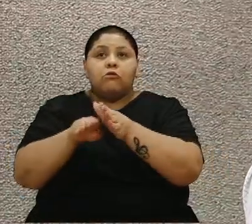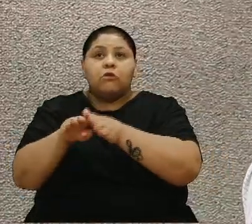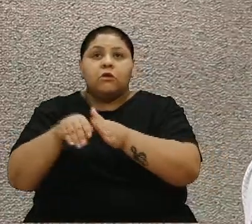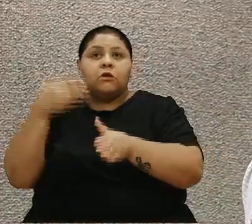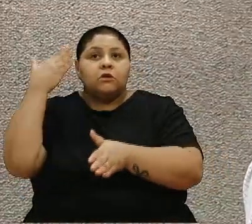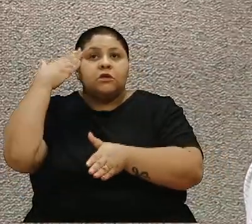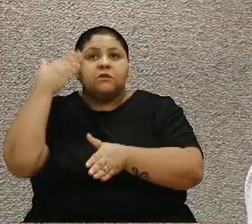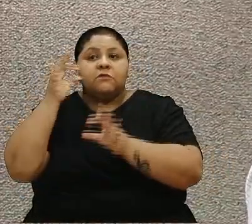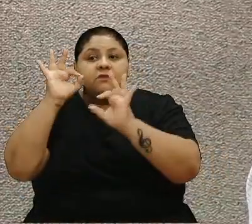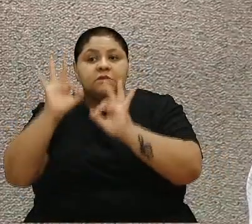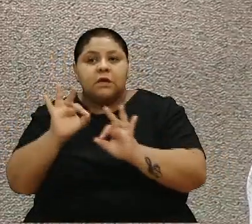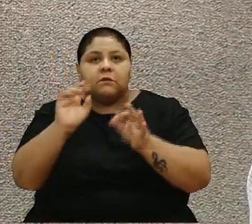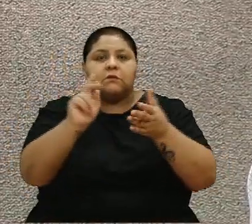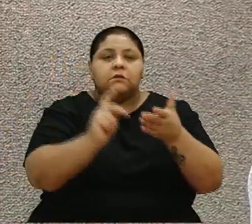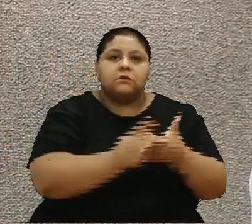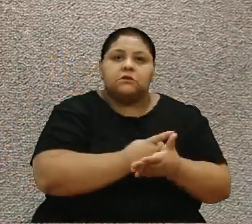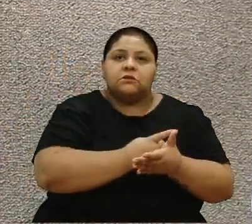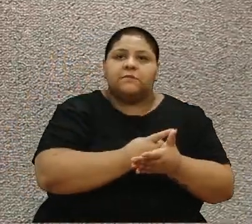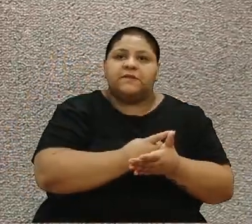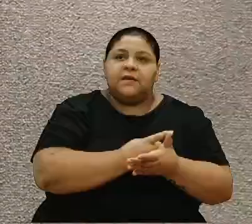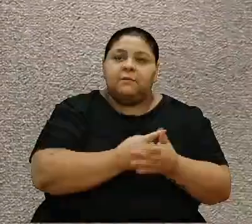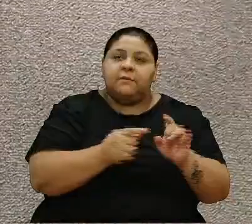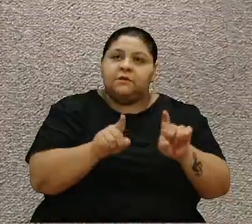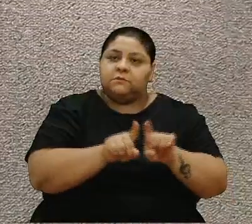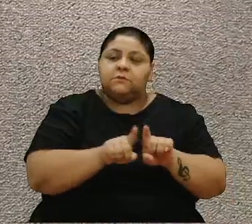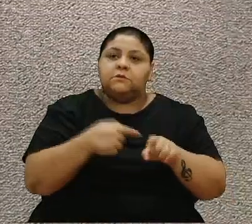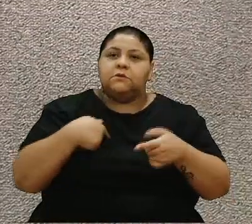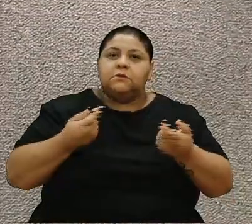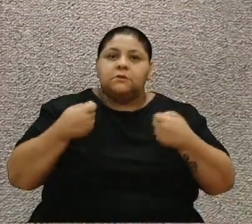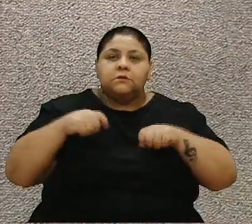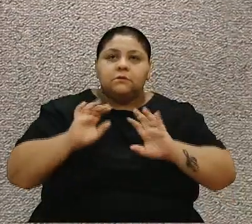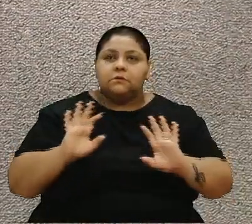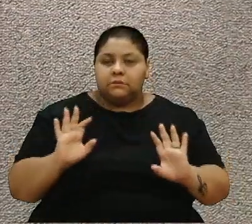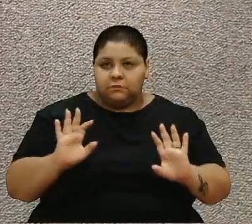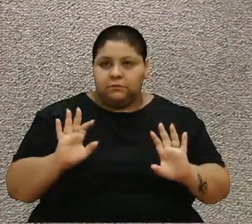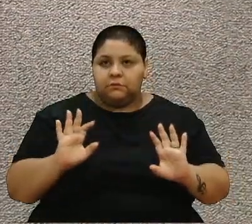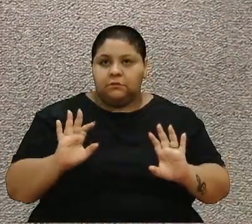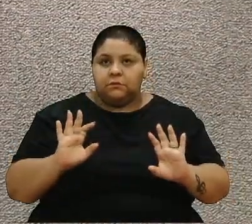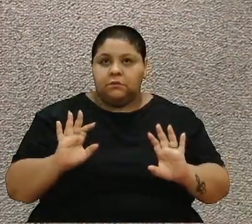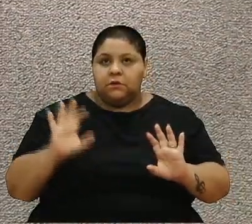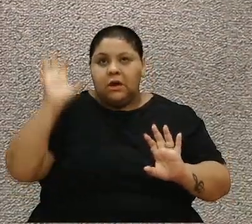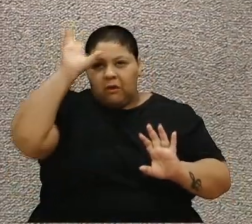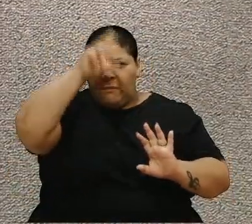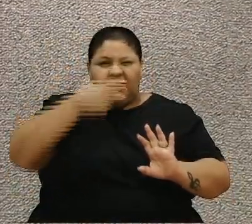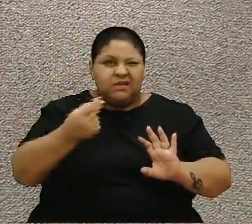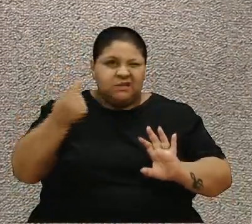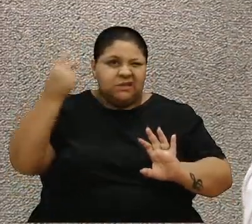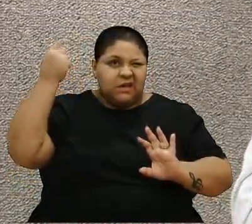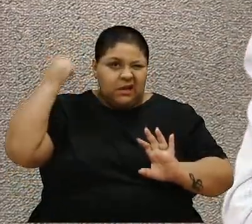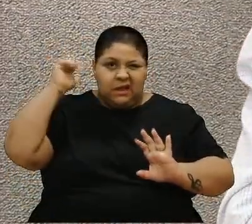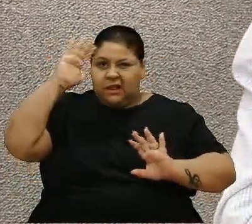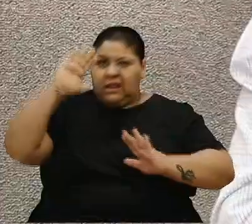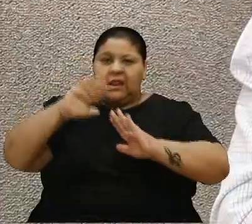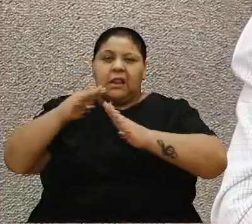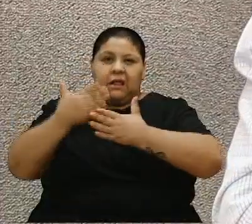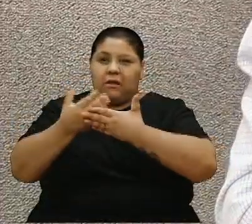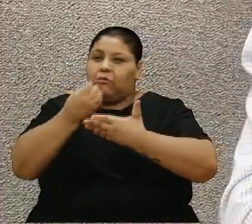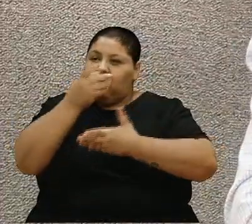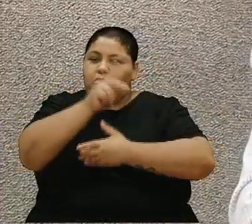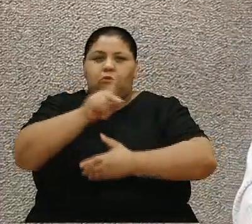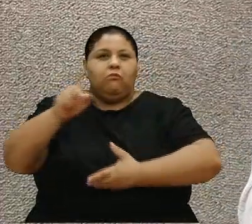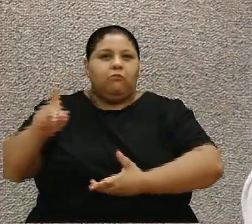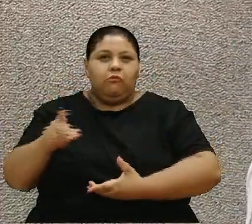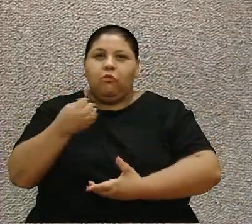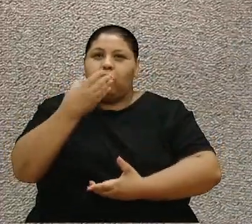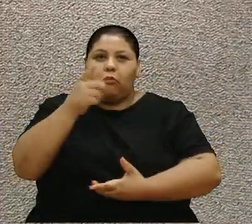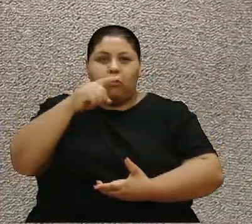certo e errado. Eu não preciso. Eu aprendi desde criança, na escola, com bons professores, com